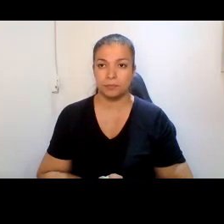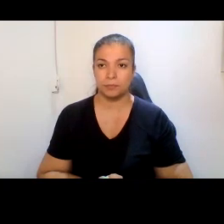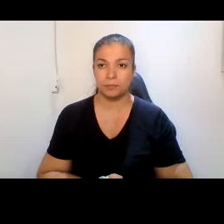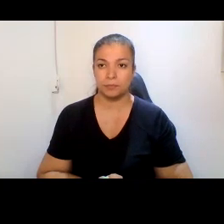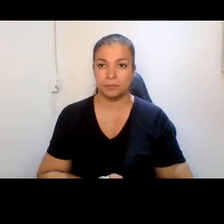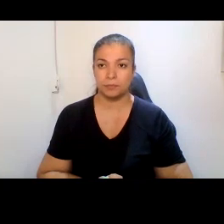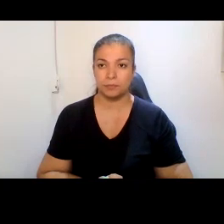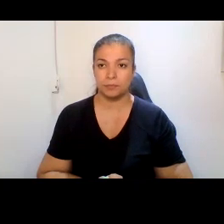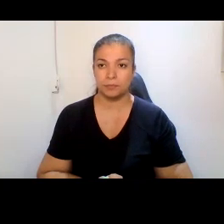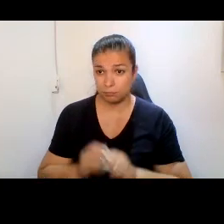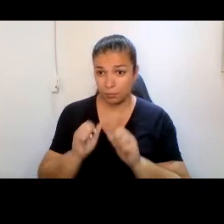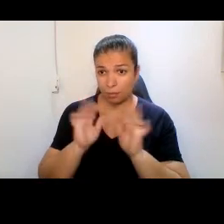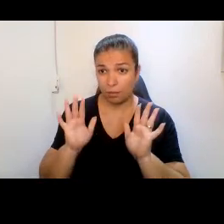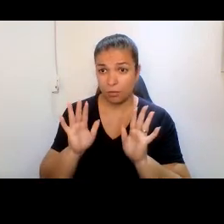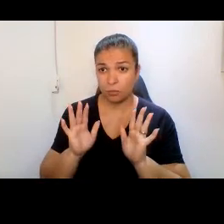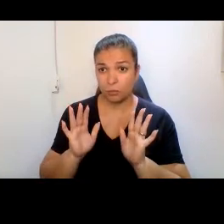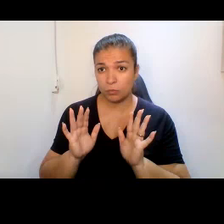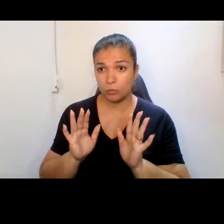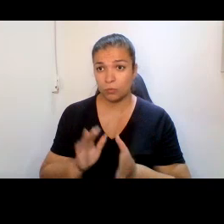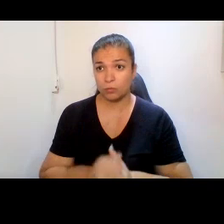Esclareci, Kênia?